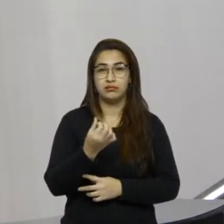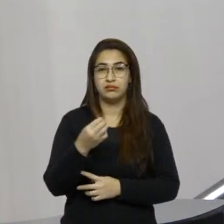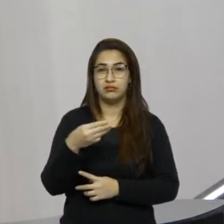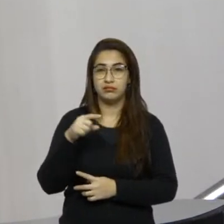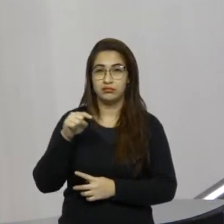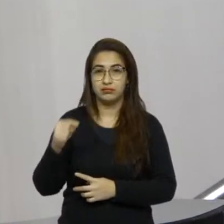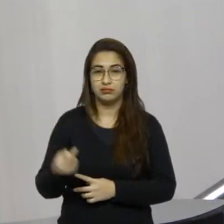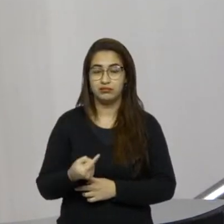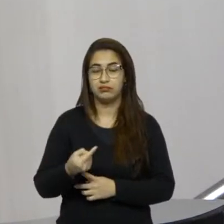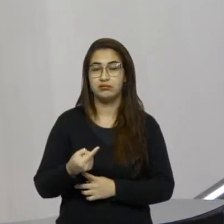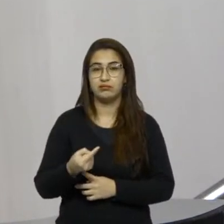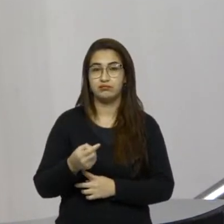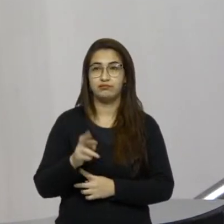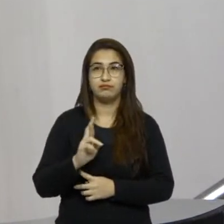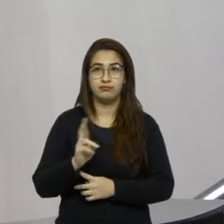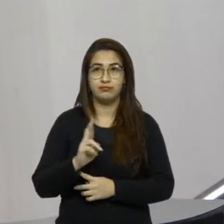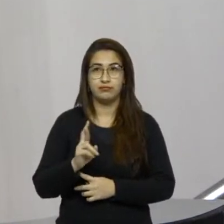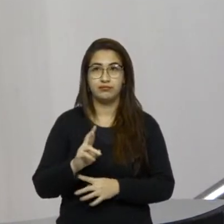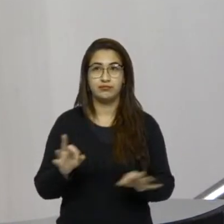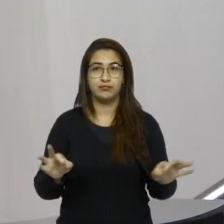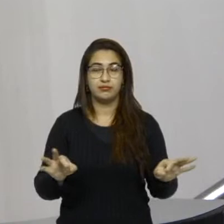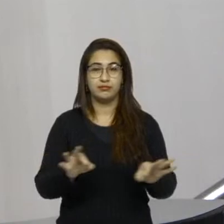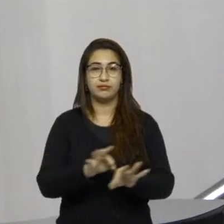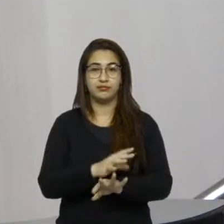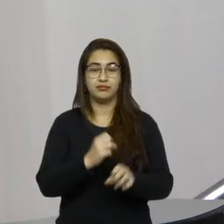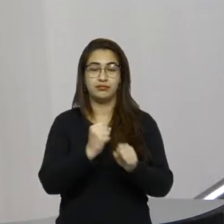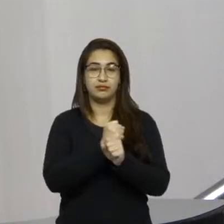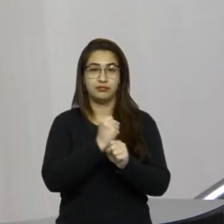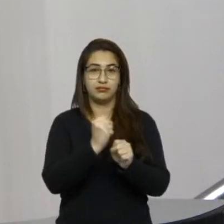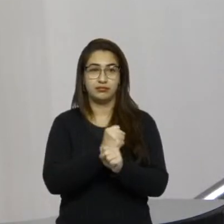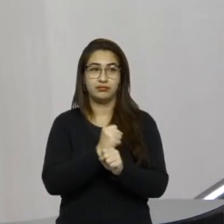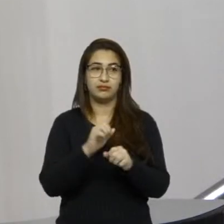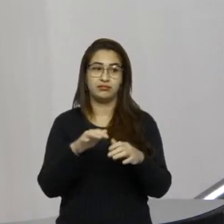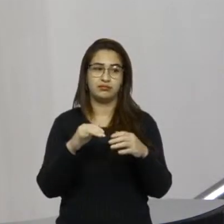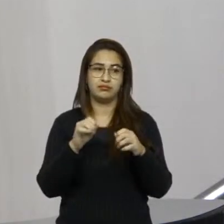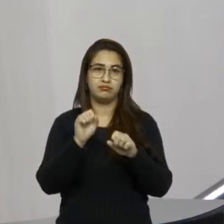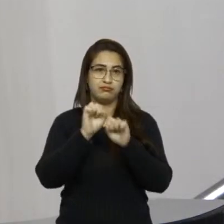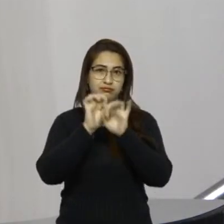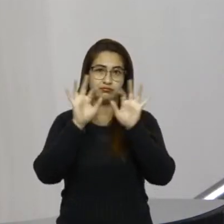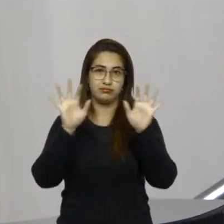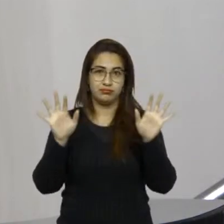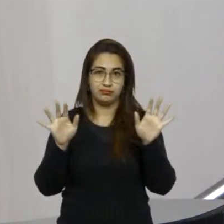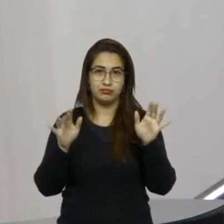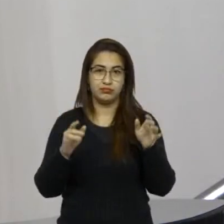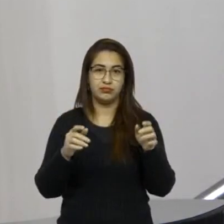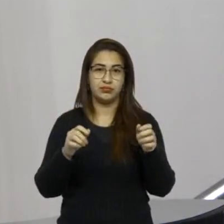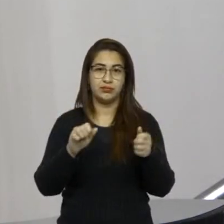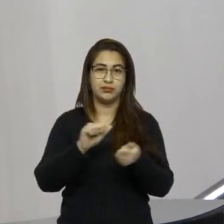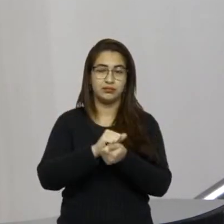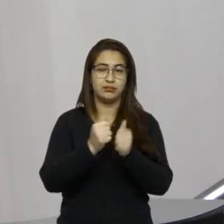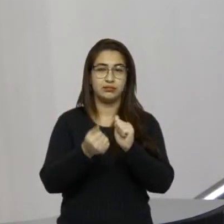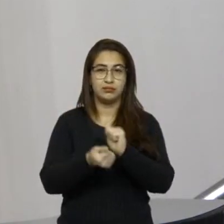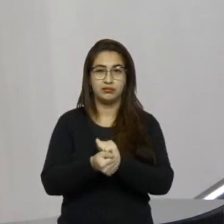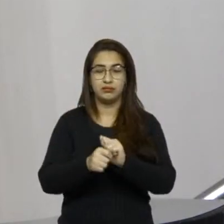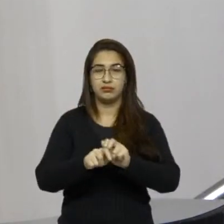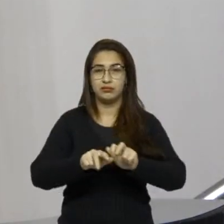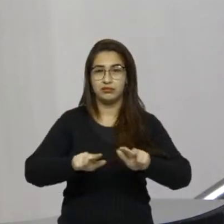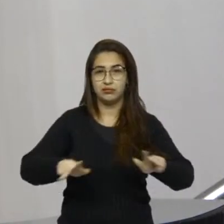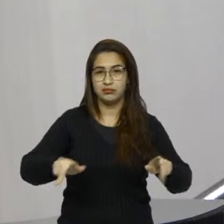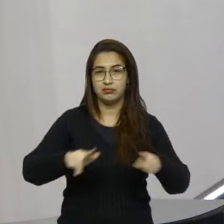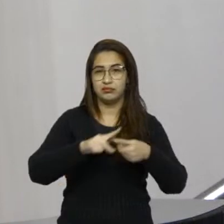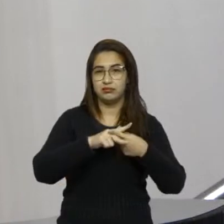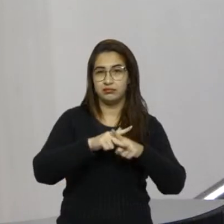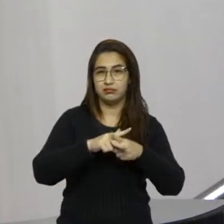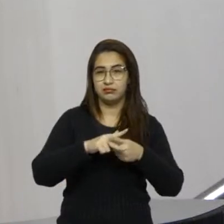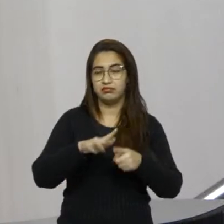R$ 6.819.000 para execução. Óbvio que mais as adequações e equipamentos faz necessário em torno de